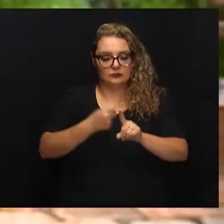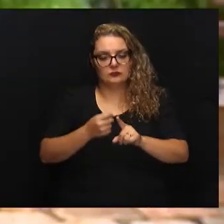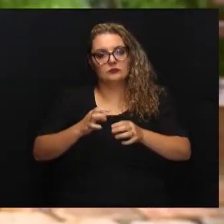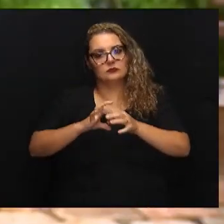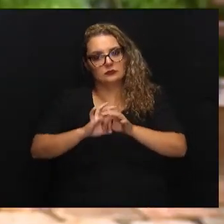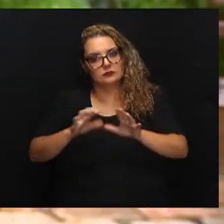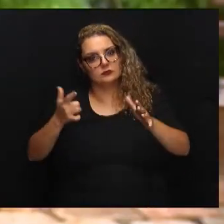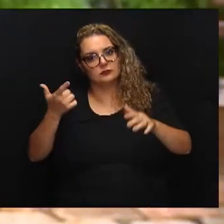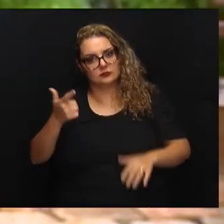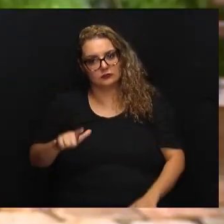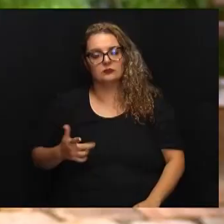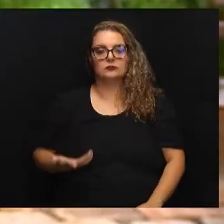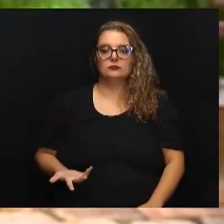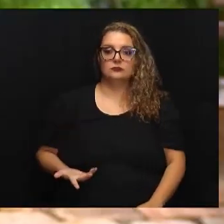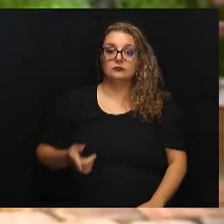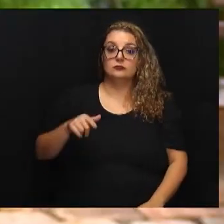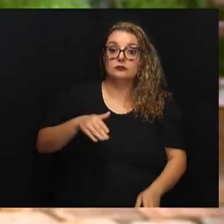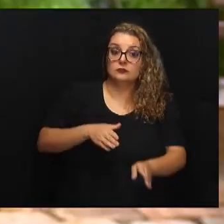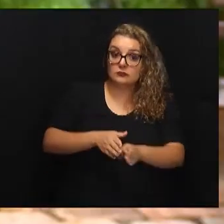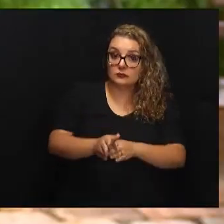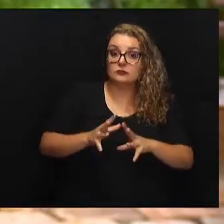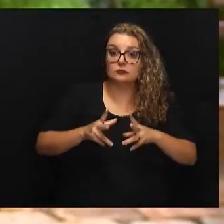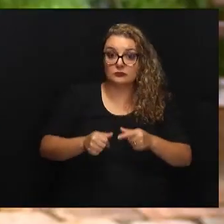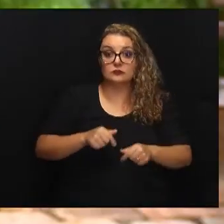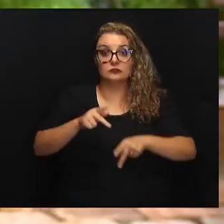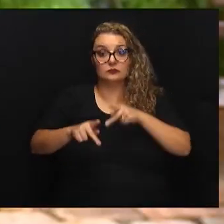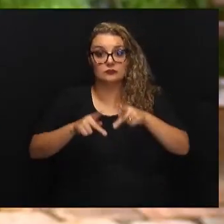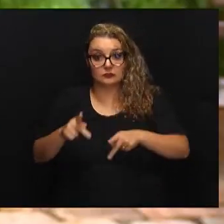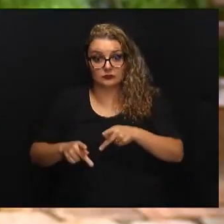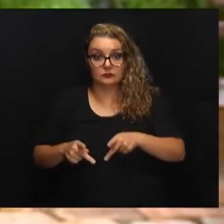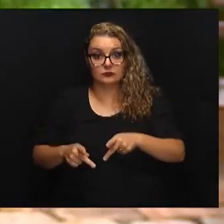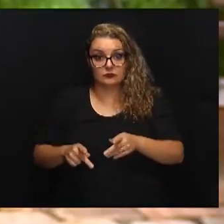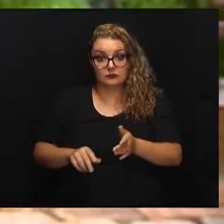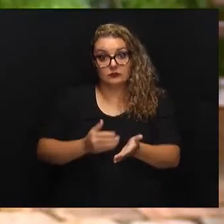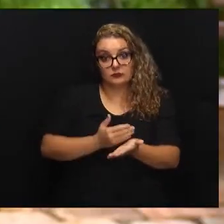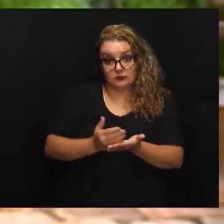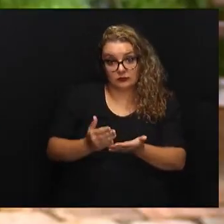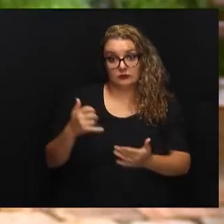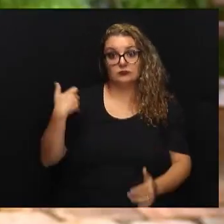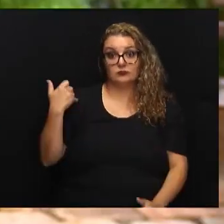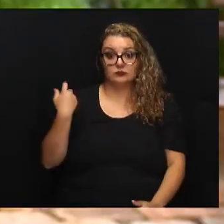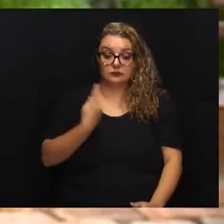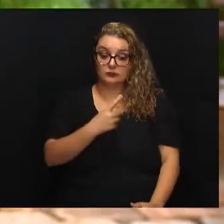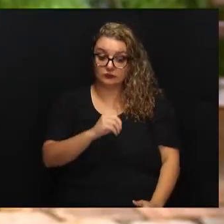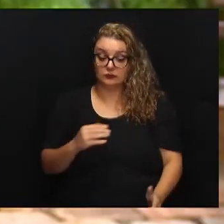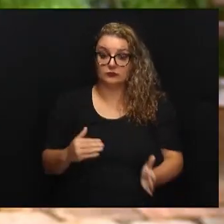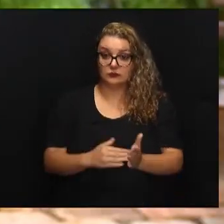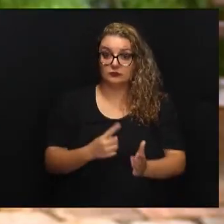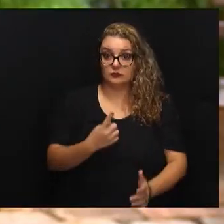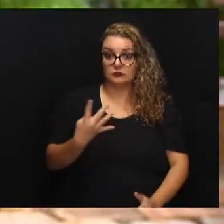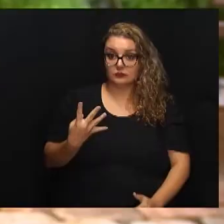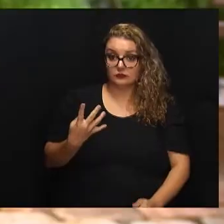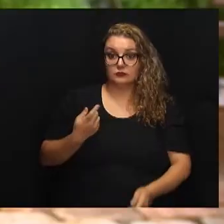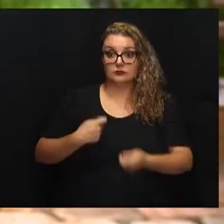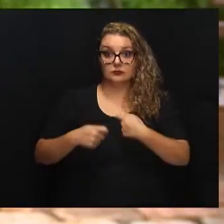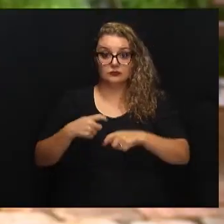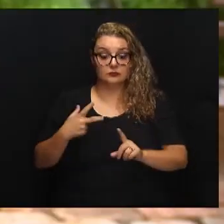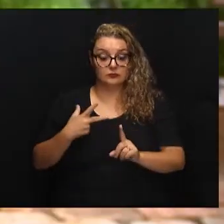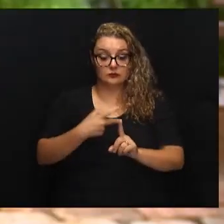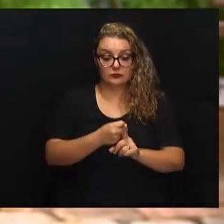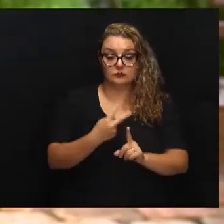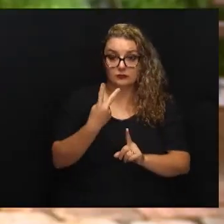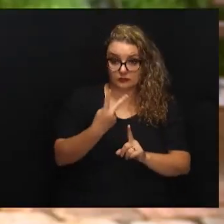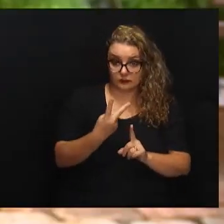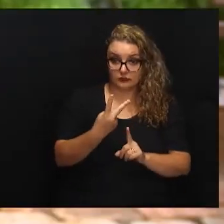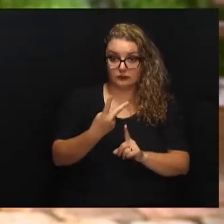disponíveis. Então é recomendado, para toda a população aí a princípio nessa faixa etária de 10 a 14 anos que sejam administradas 2 doses.